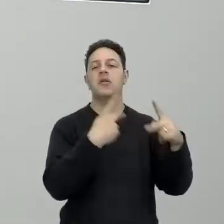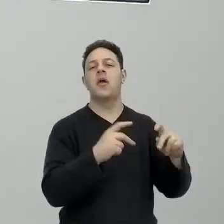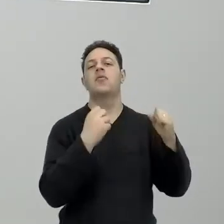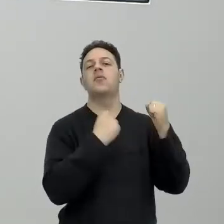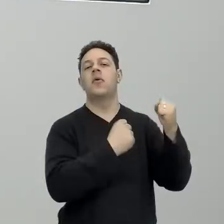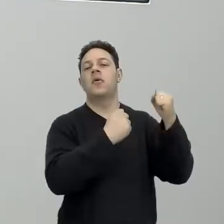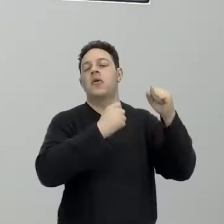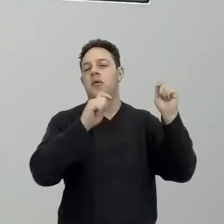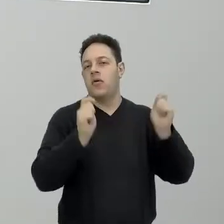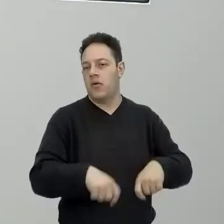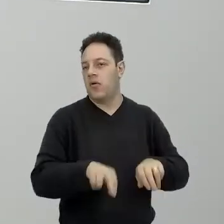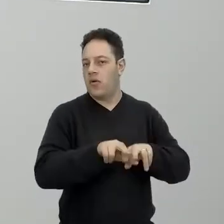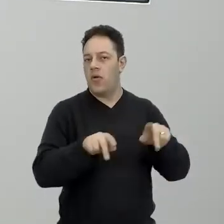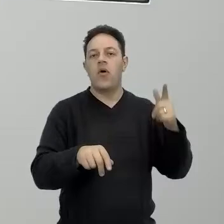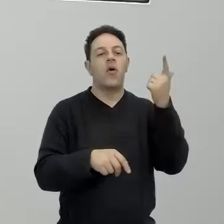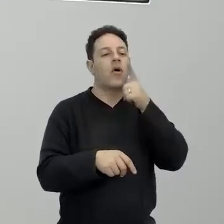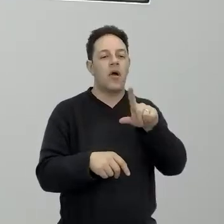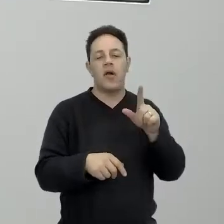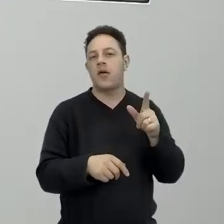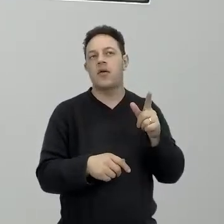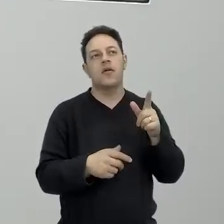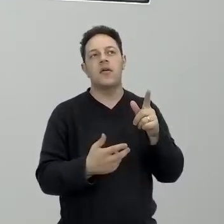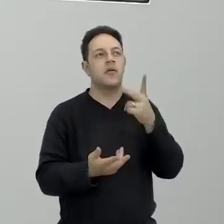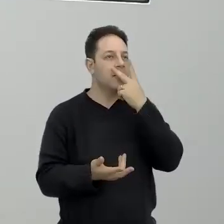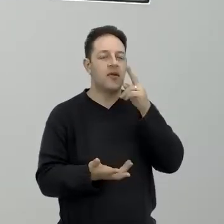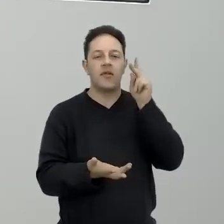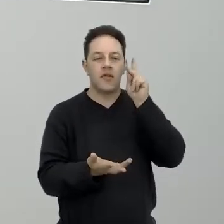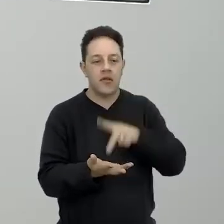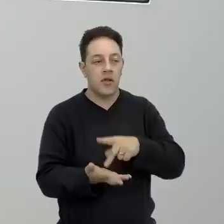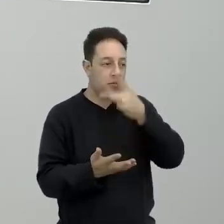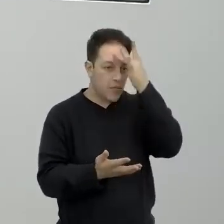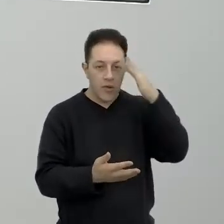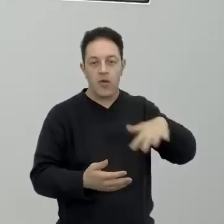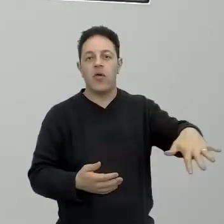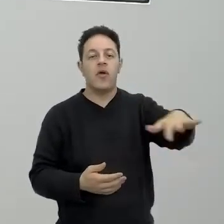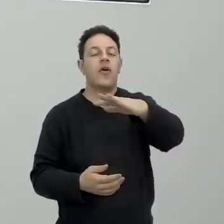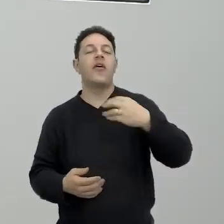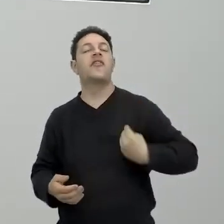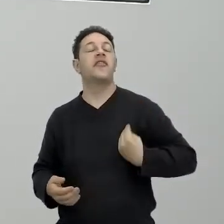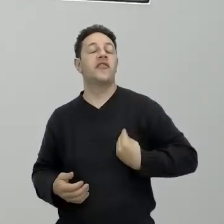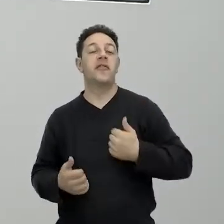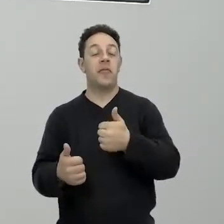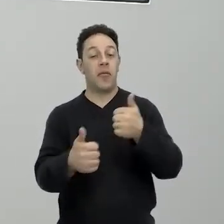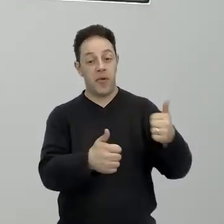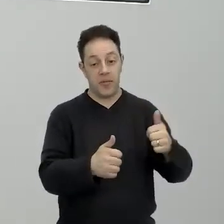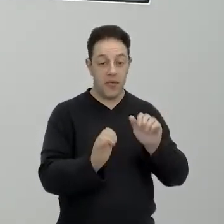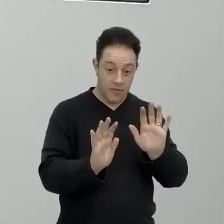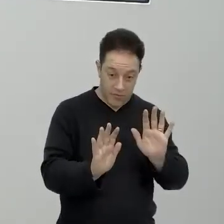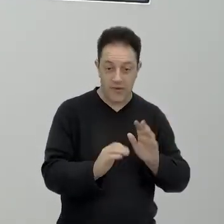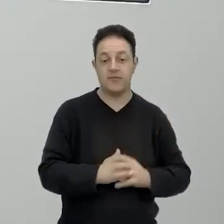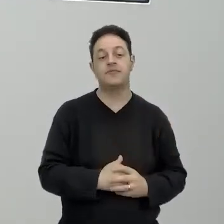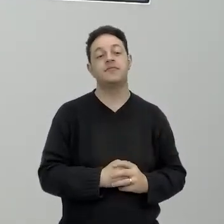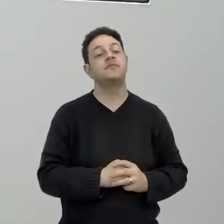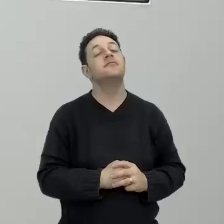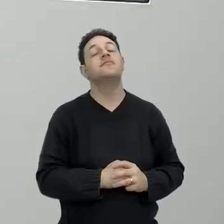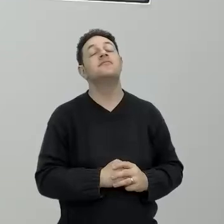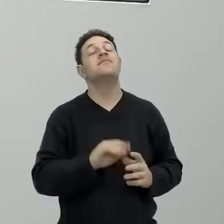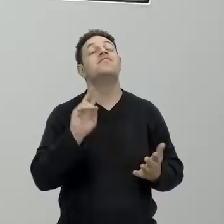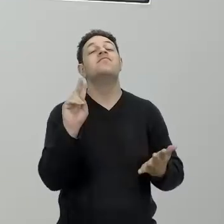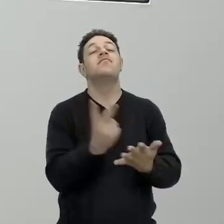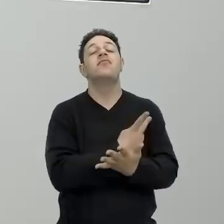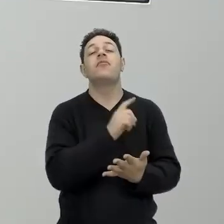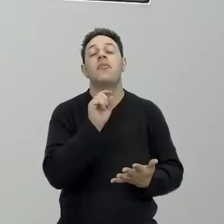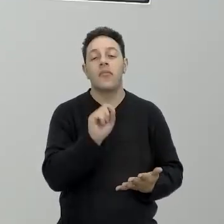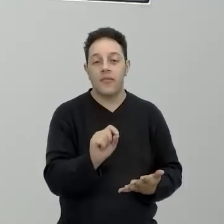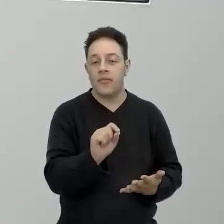e para conseguir construir uma realidade em que as pessoas vivam bem, né? Vamos supor. Mas o que acontece